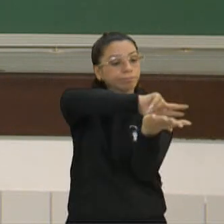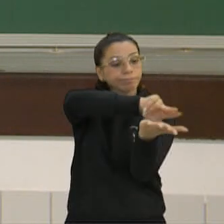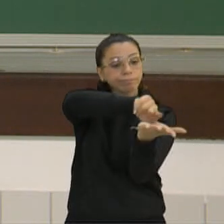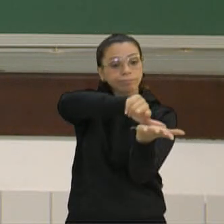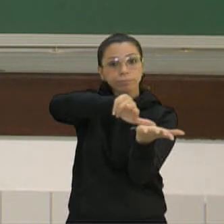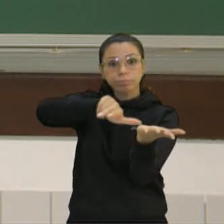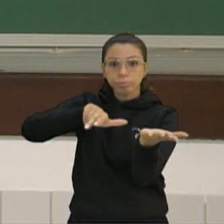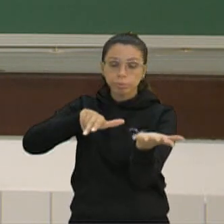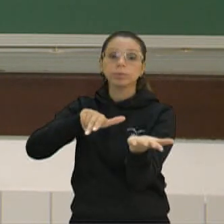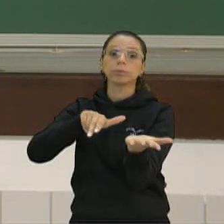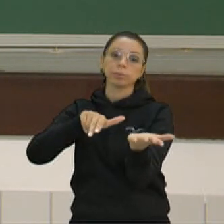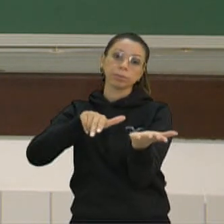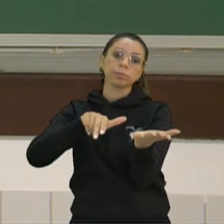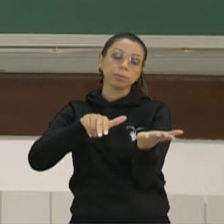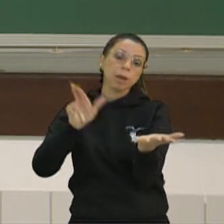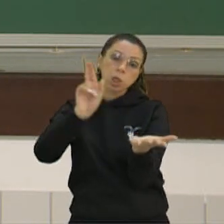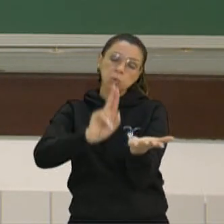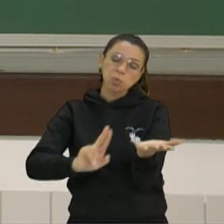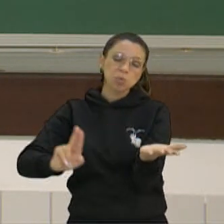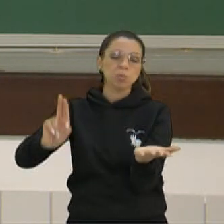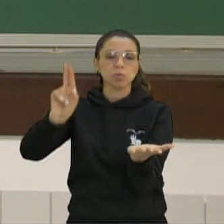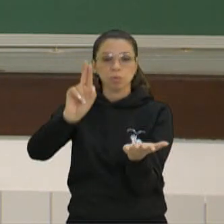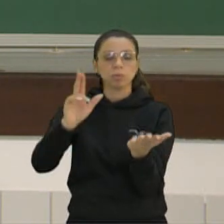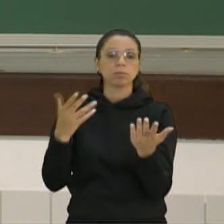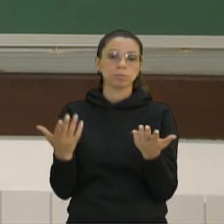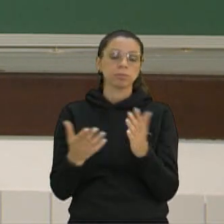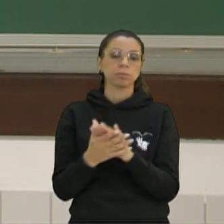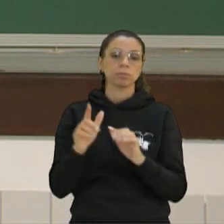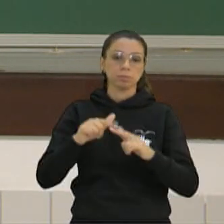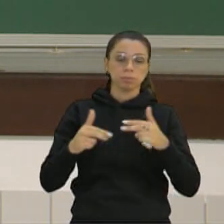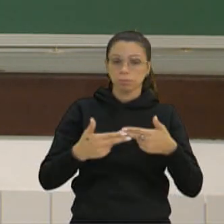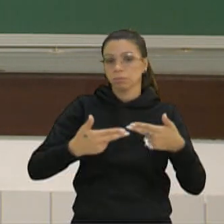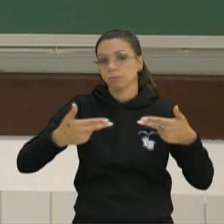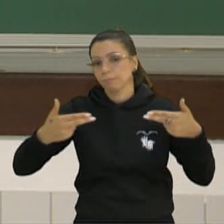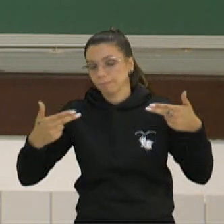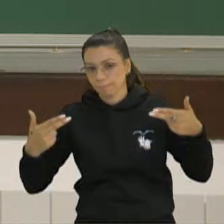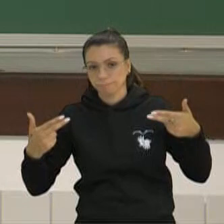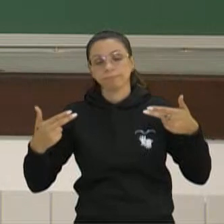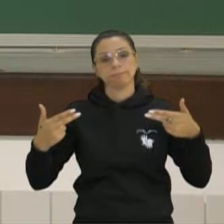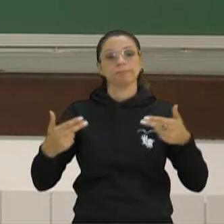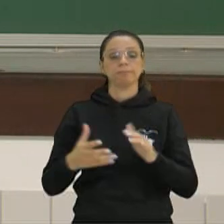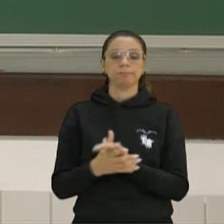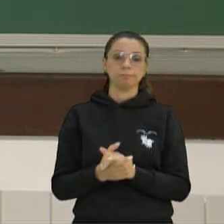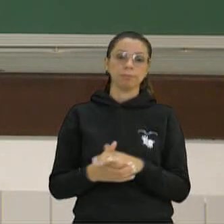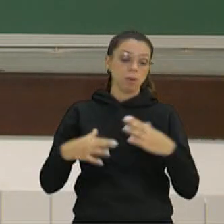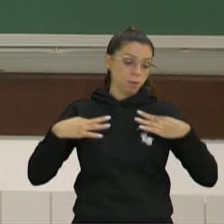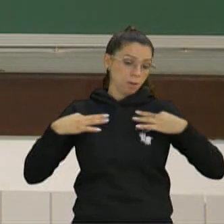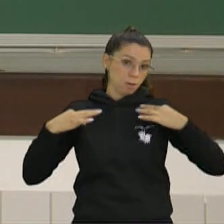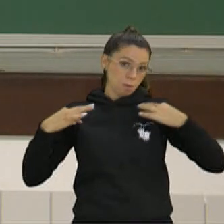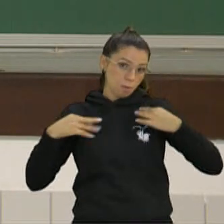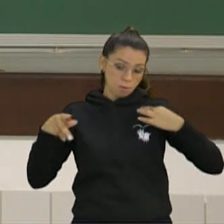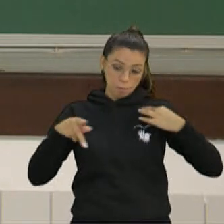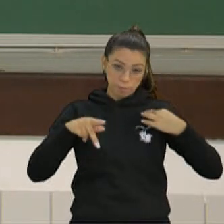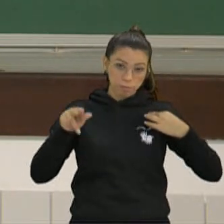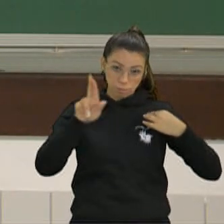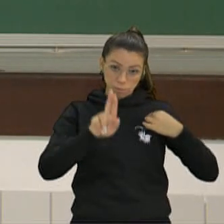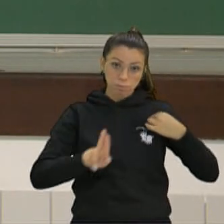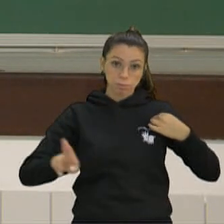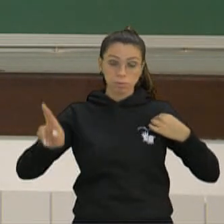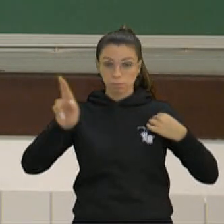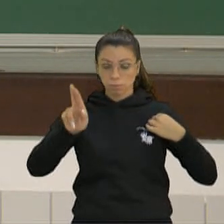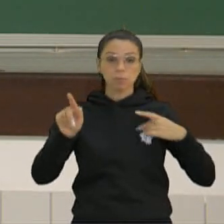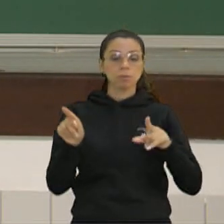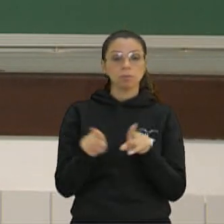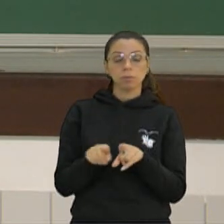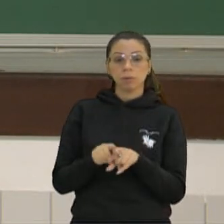gente consome, mas se utiliza aí, né, como matéria-prima de diversos produtos. A roupa que a professora está usando, né,